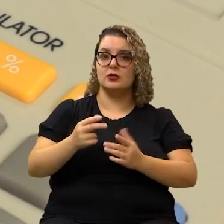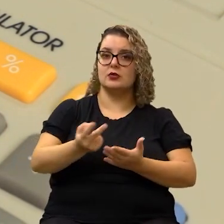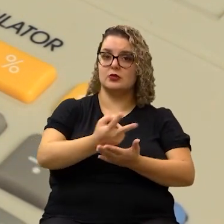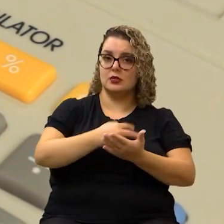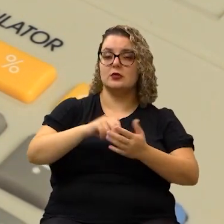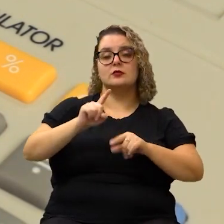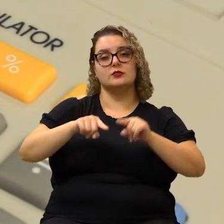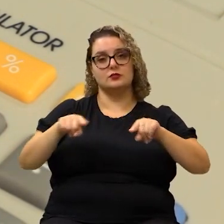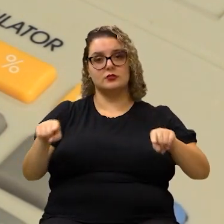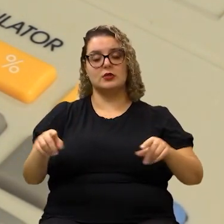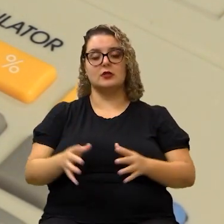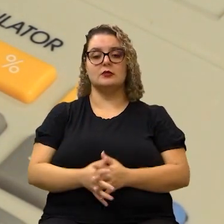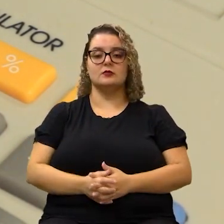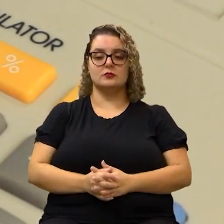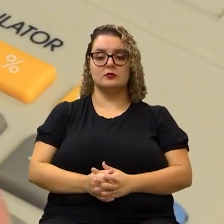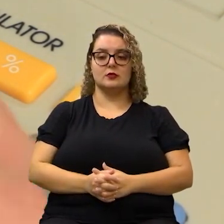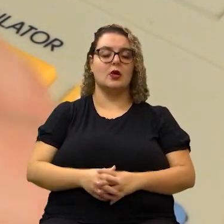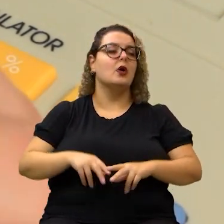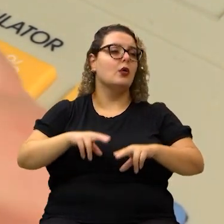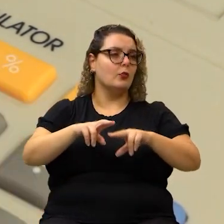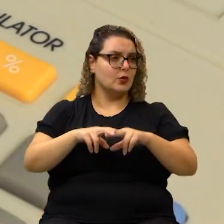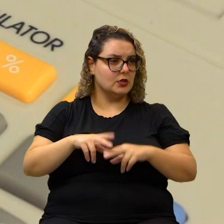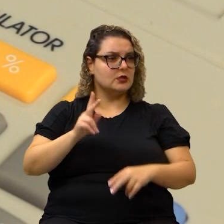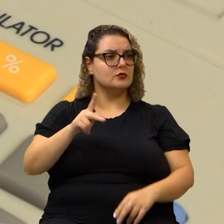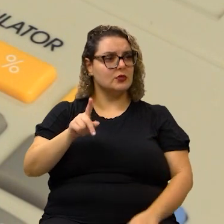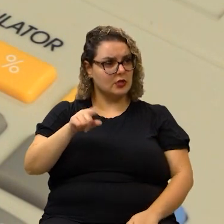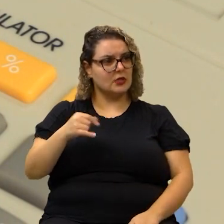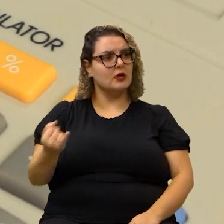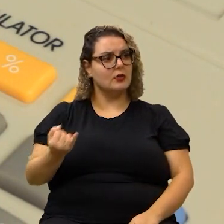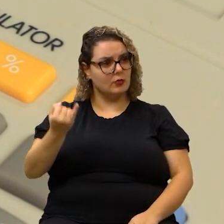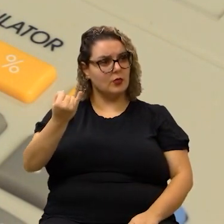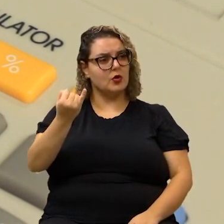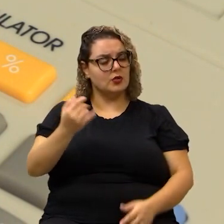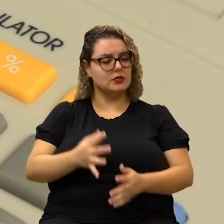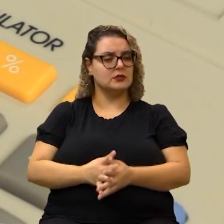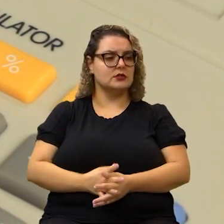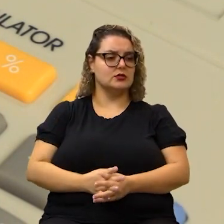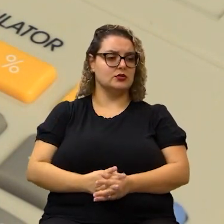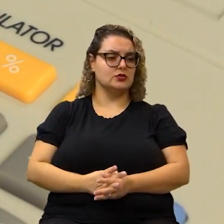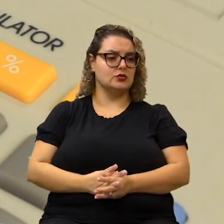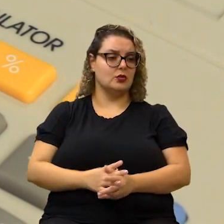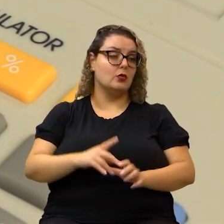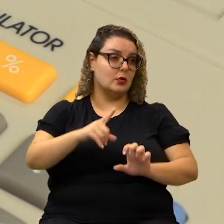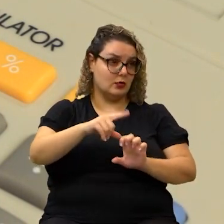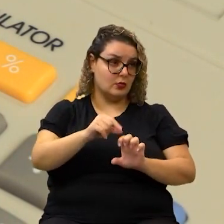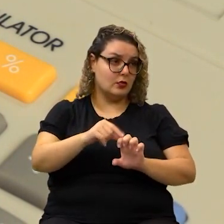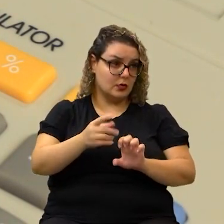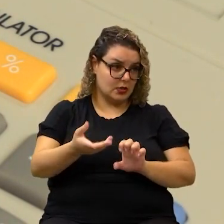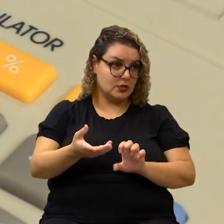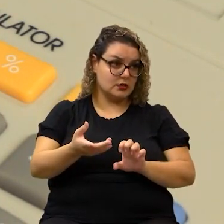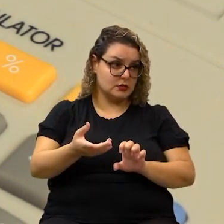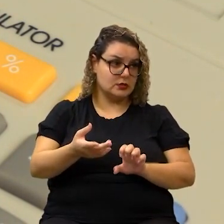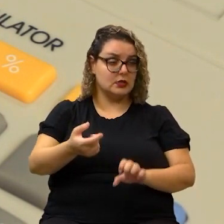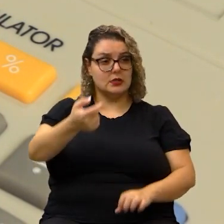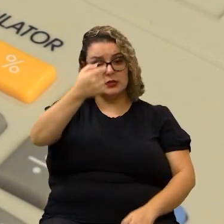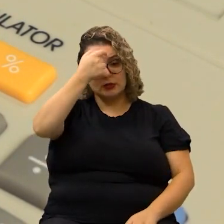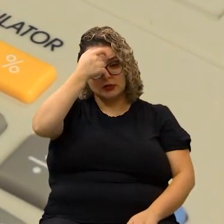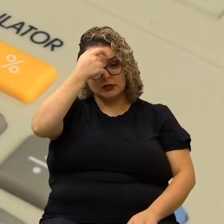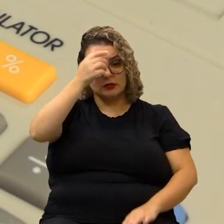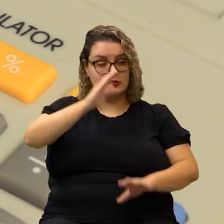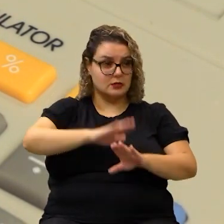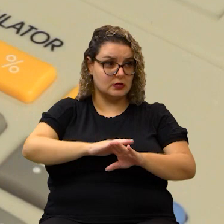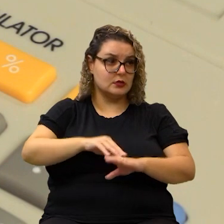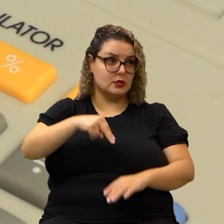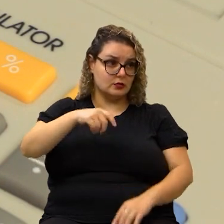tributação diferenciada. É por isso, então, professor, que é importante o empreendedor, né, estar ciente das